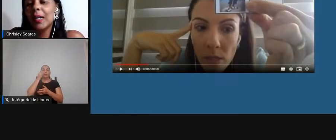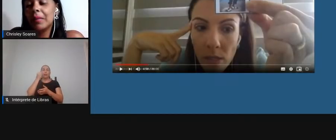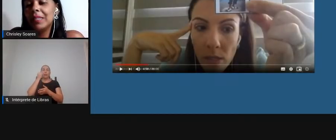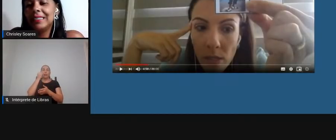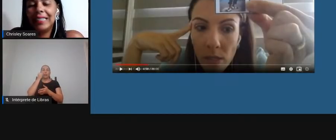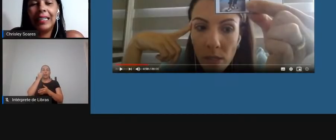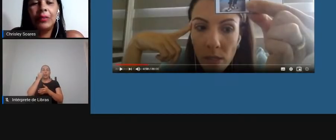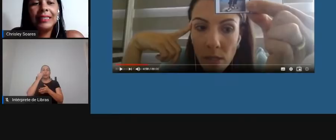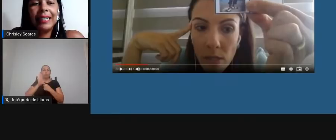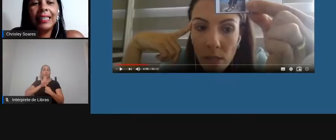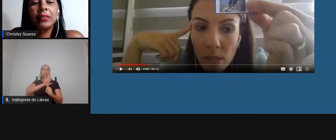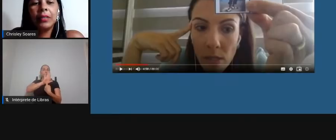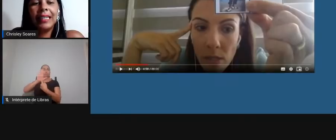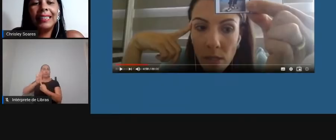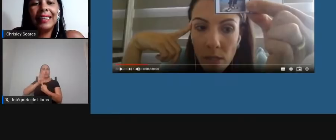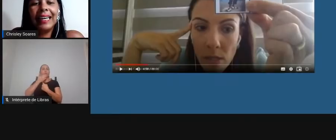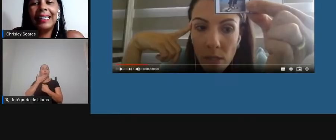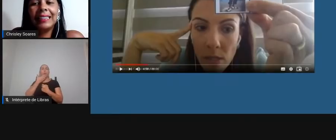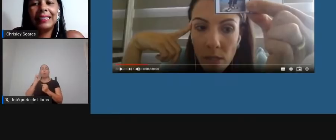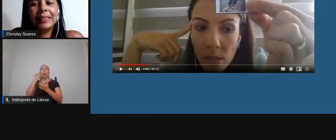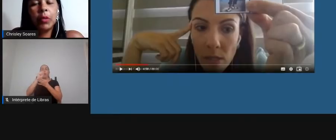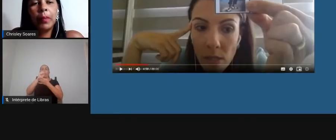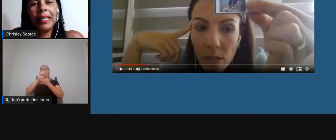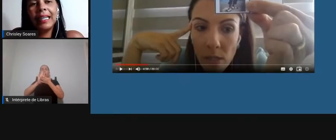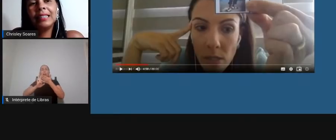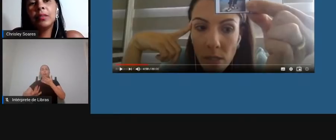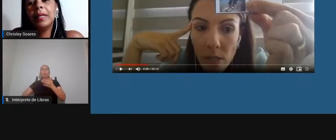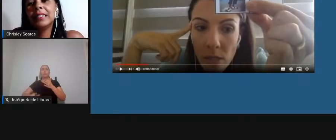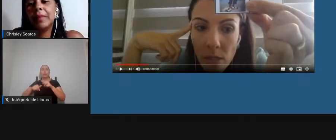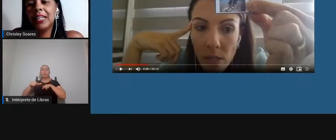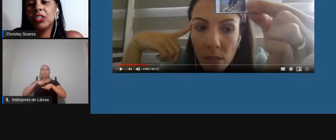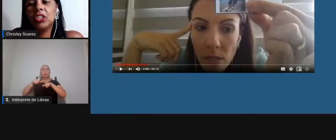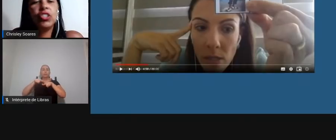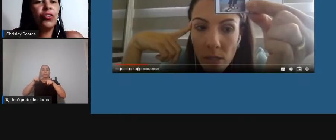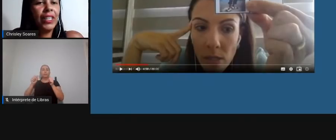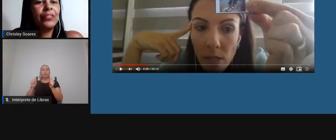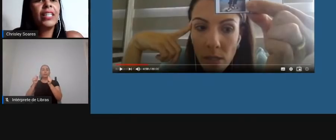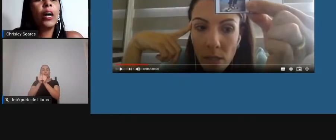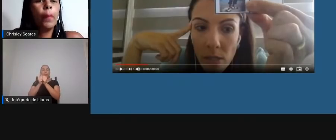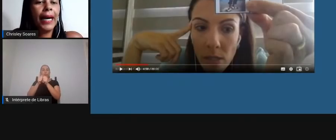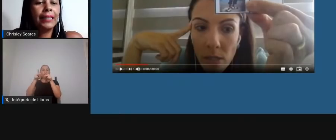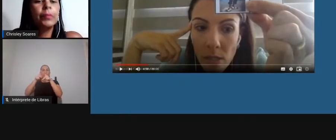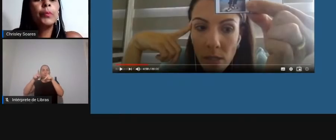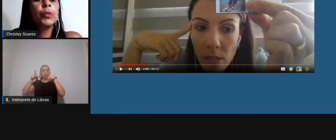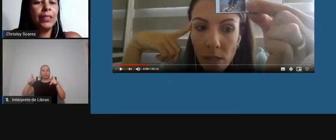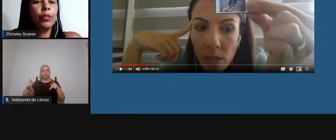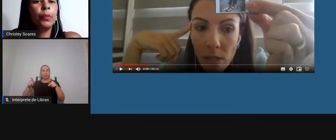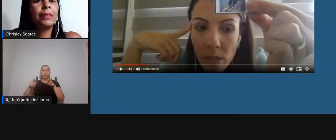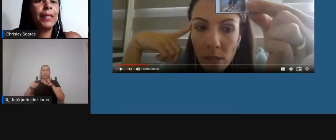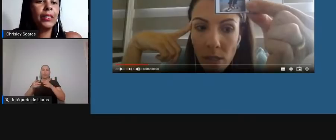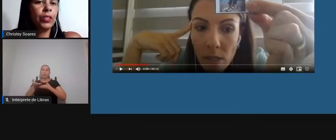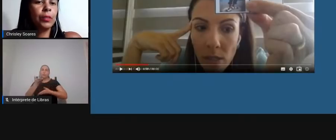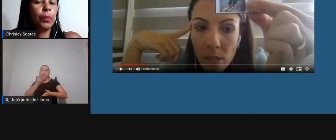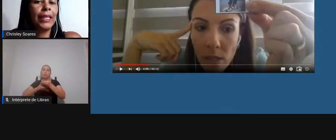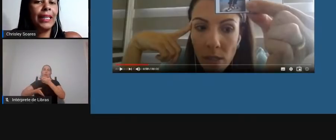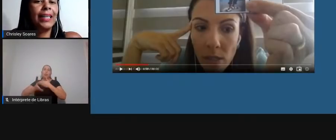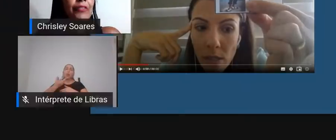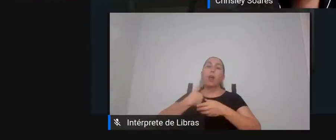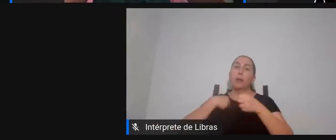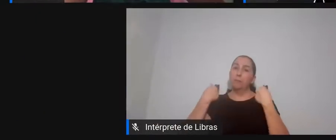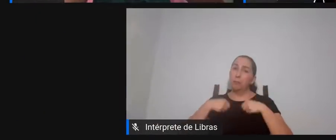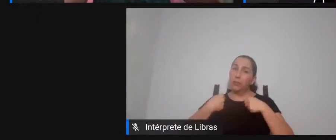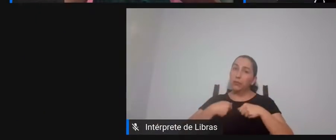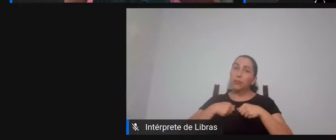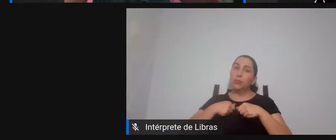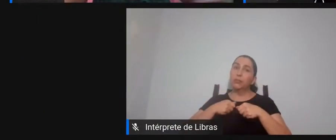professoras. Ô, Doca, mas eu entendo que a ideia nesse momento é isso mesmo, é a gente diversificar o